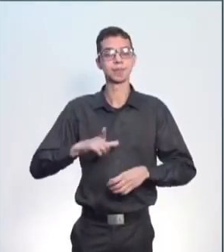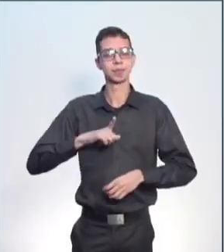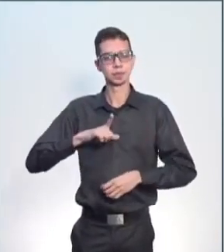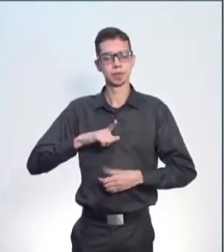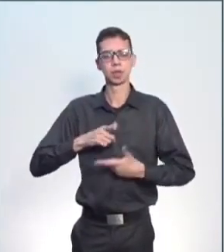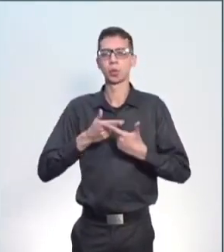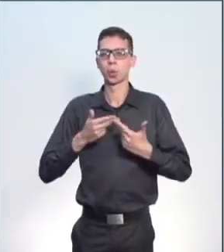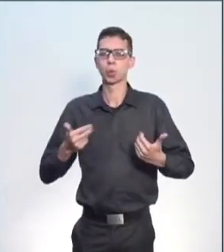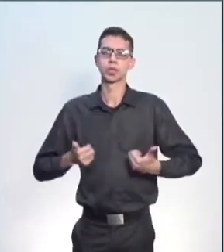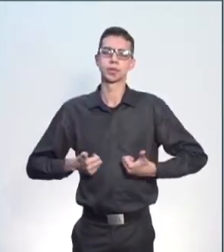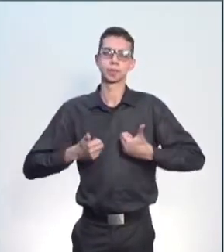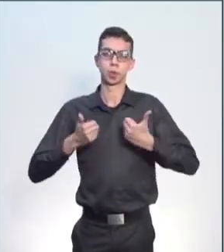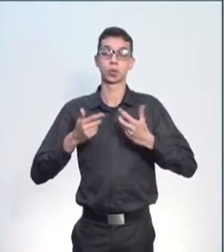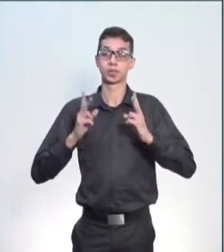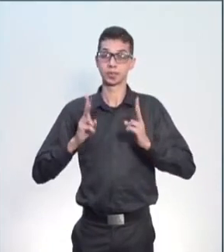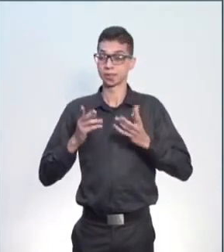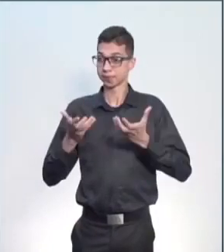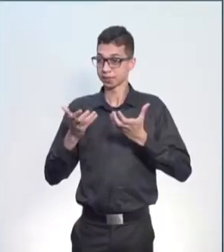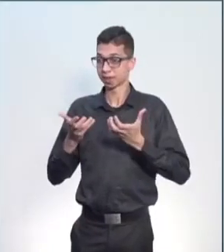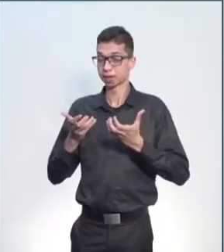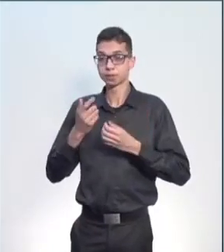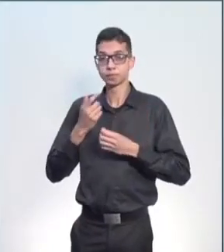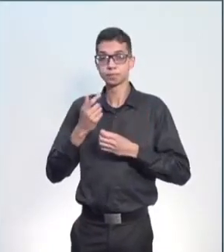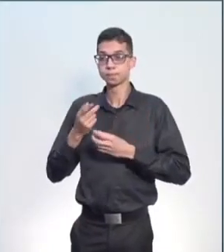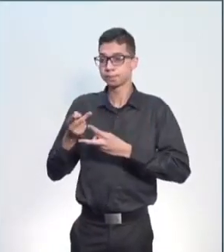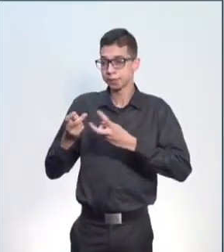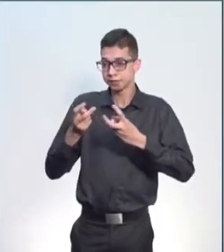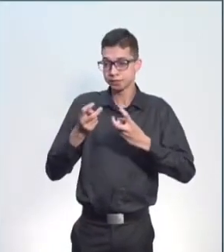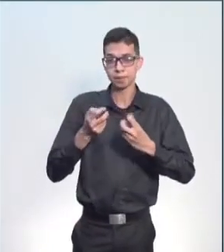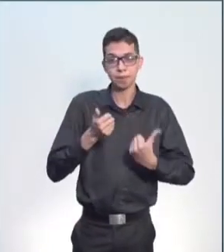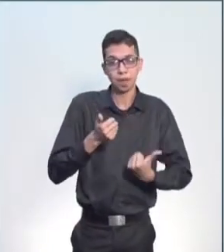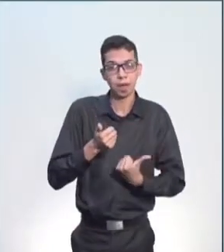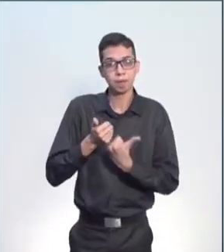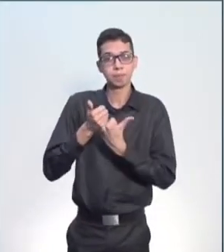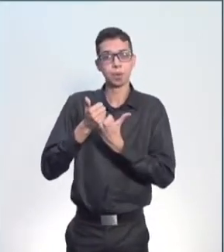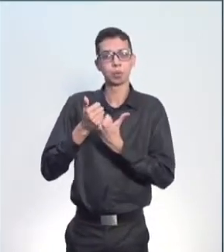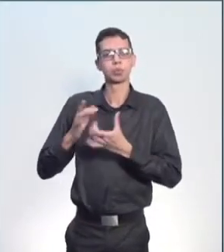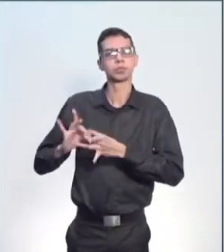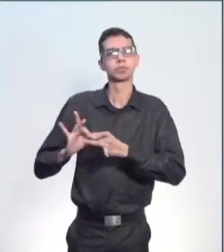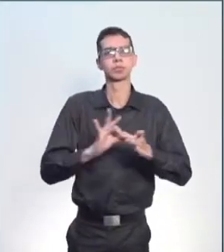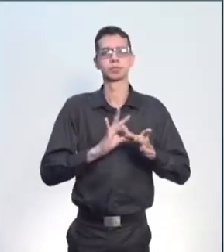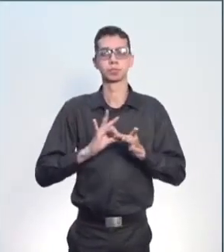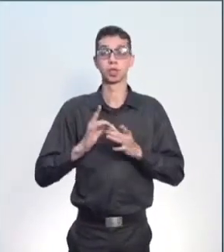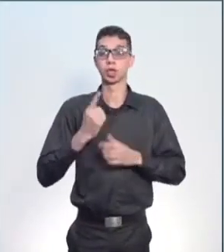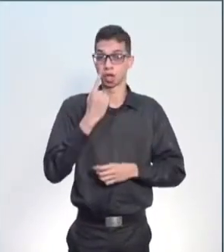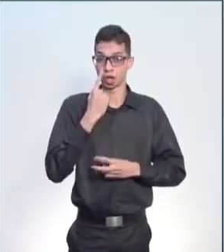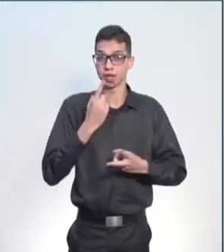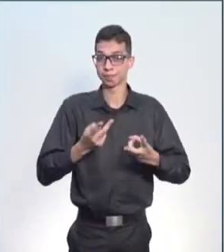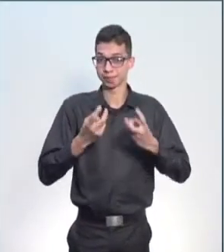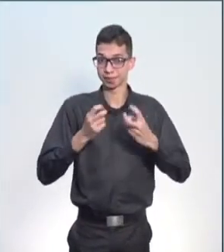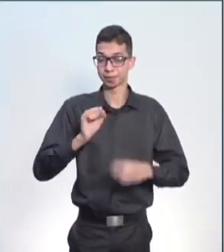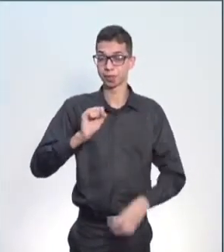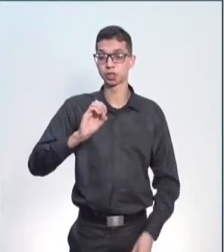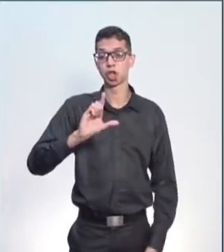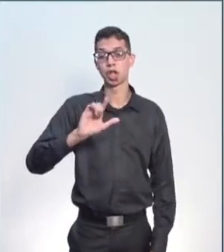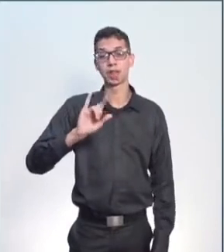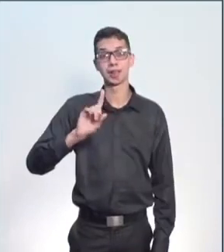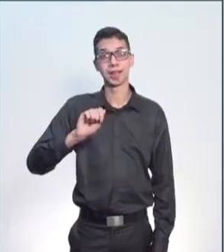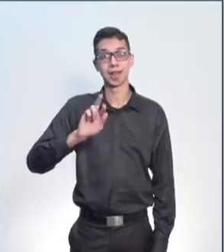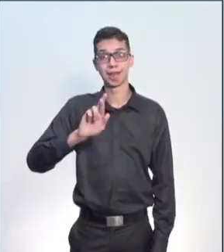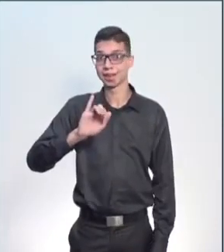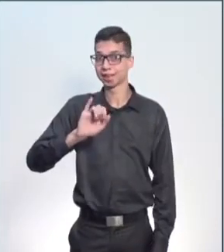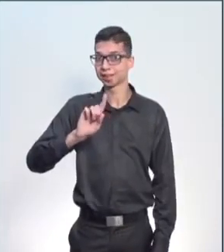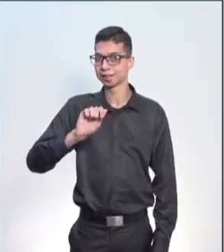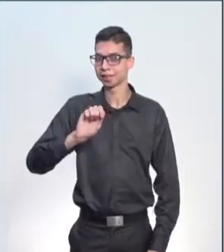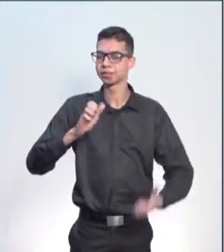apoio comum. Olha aqui, a gente já está dando uma virada na ideia de solidariedade, né? Então, as pessoas, elas